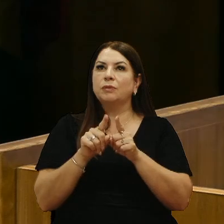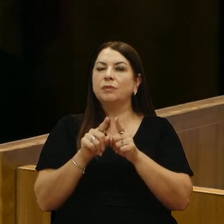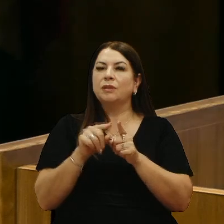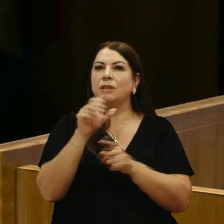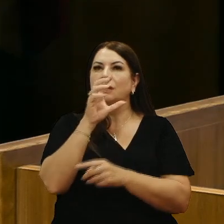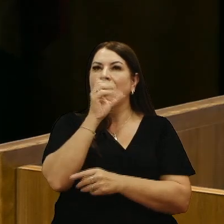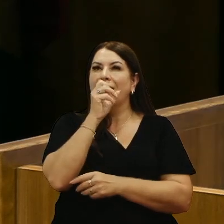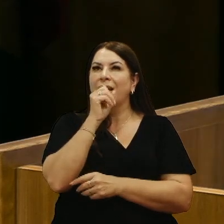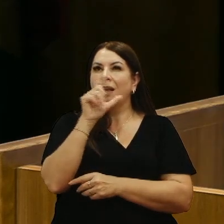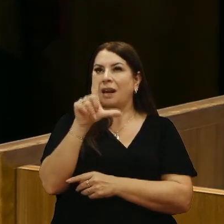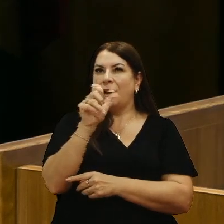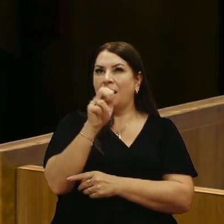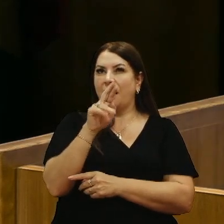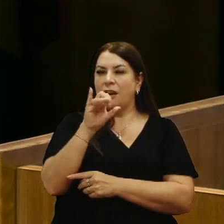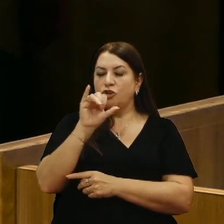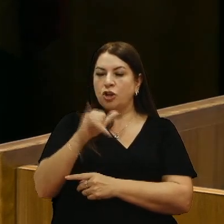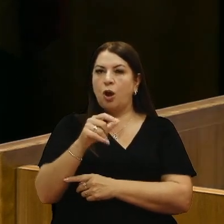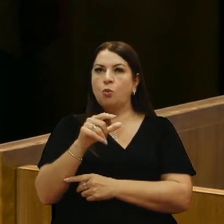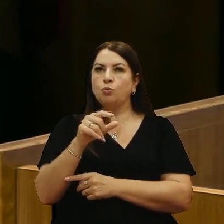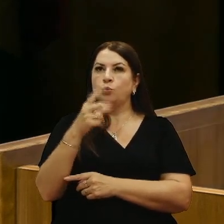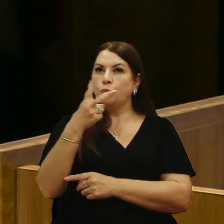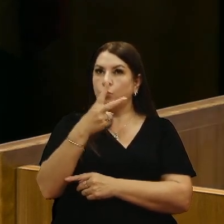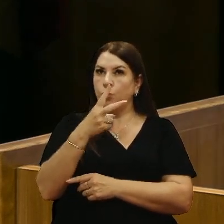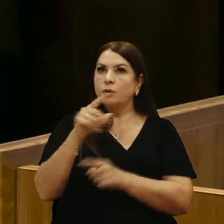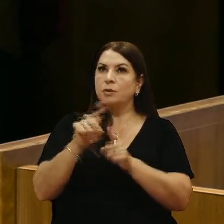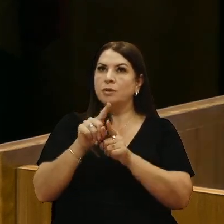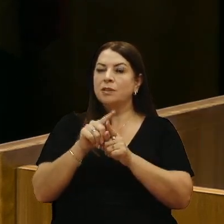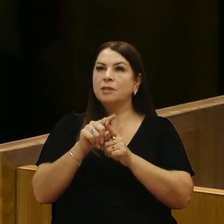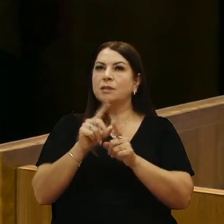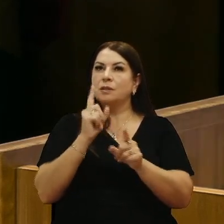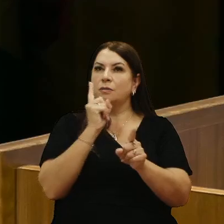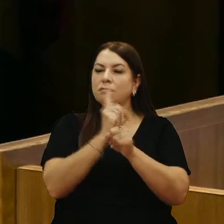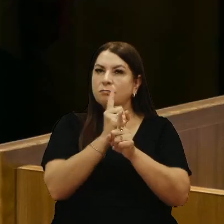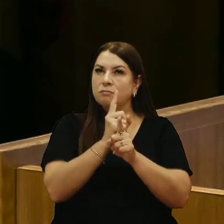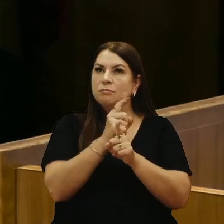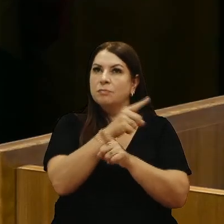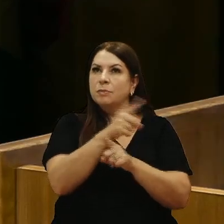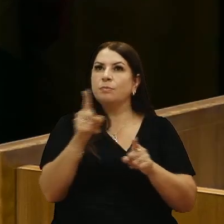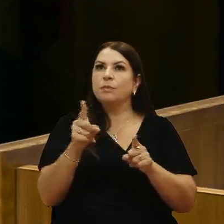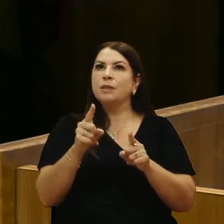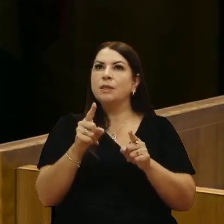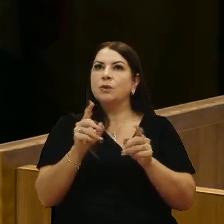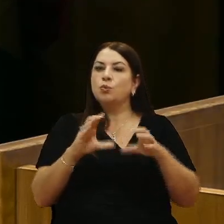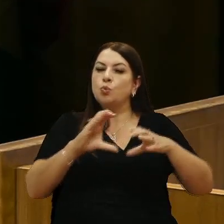Laranjal 2 desarticularam esquemas de, preparem-se,